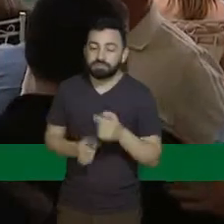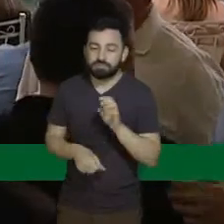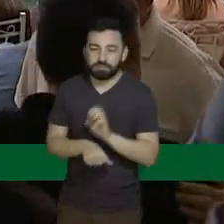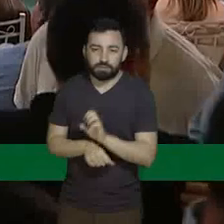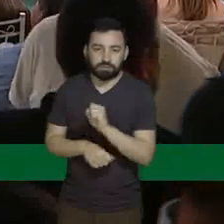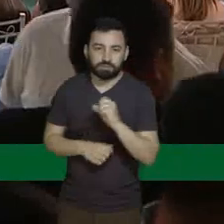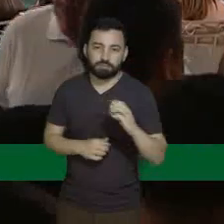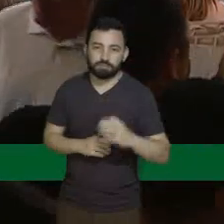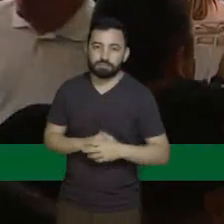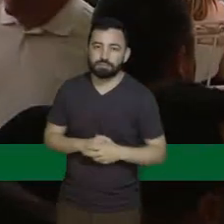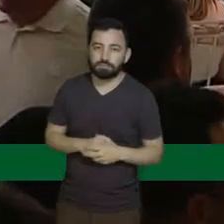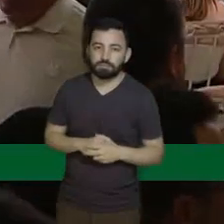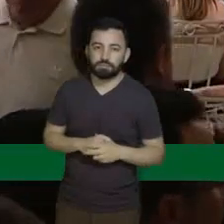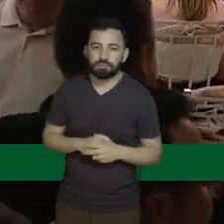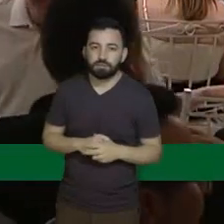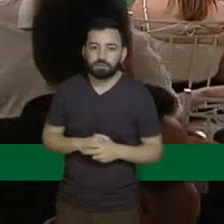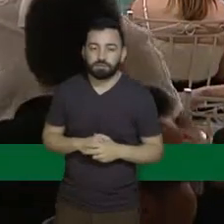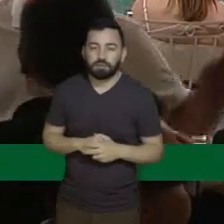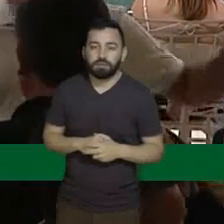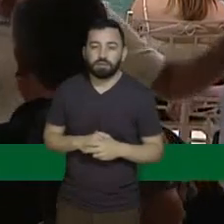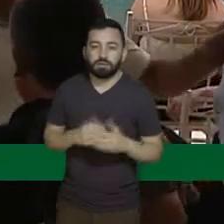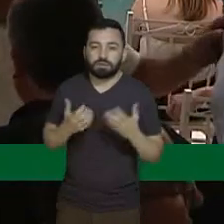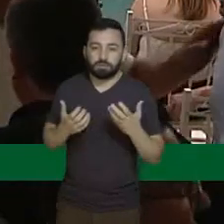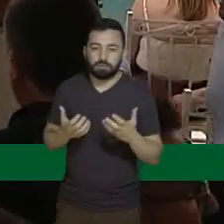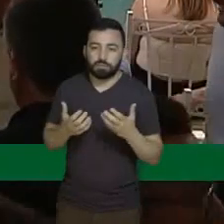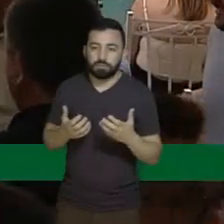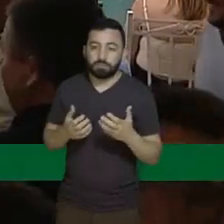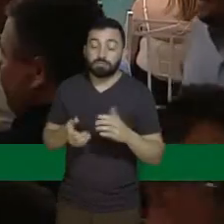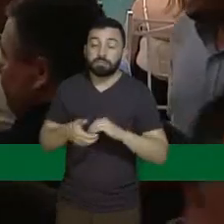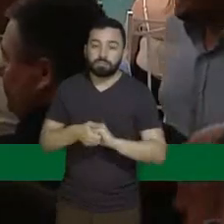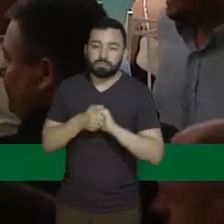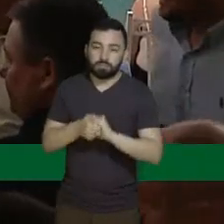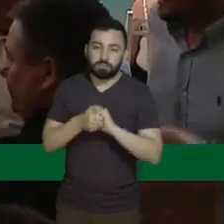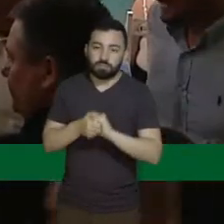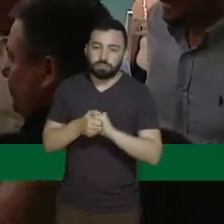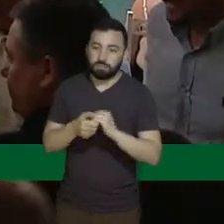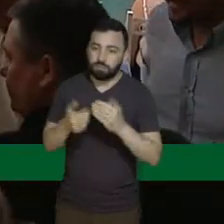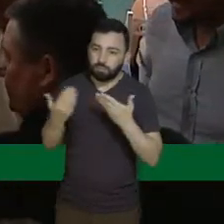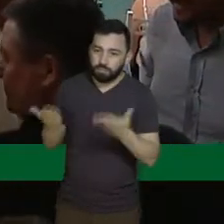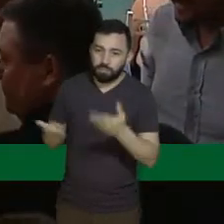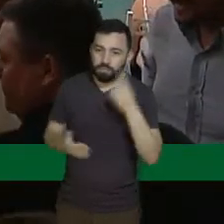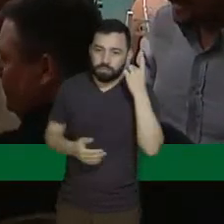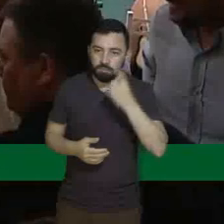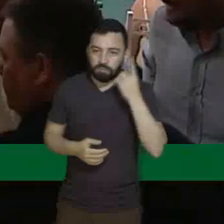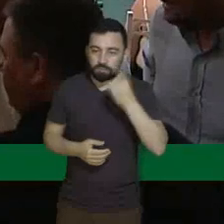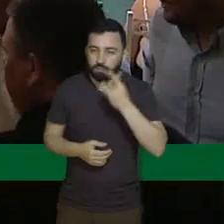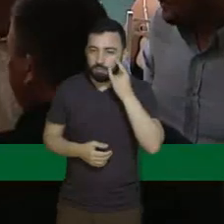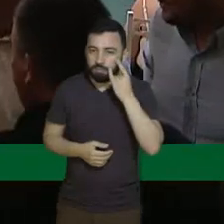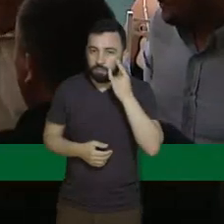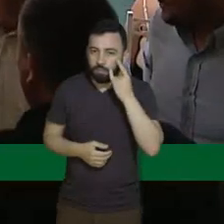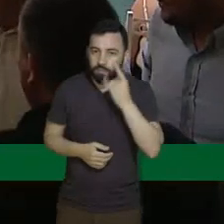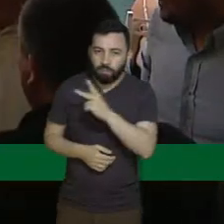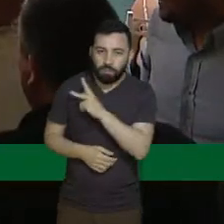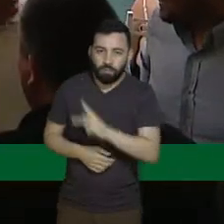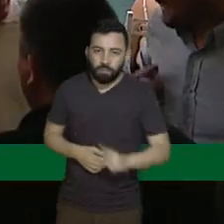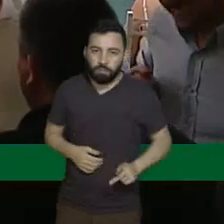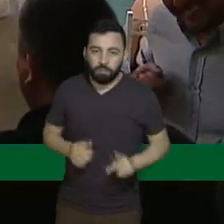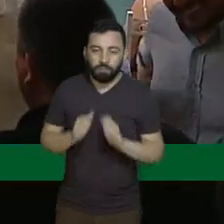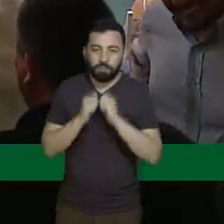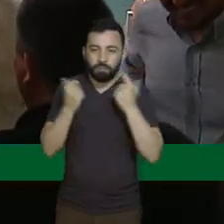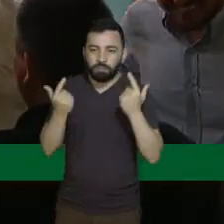Catarina. Quero cumprimentar o excelentíssimo senhor deputado Mauro de Nadal, presidente da ALESC,